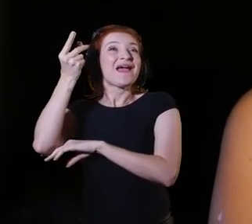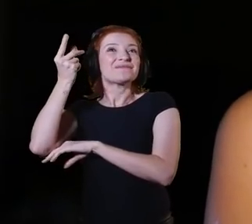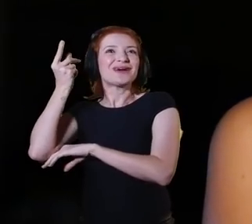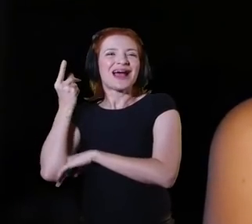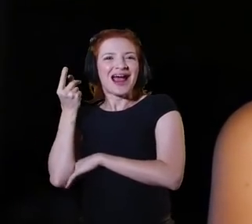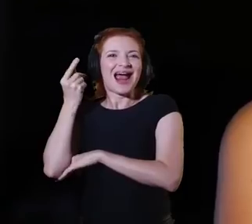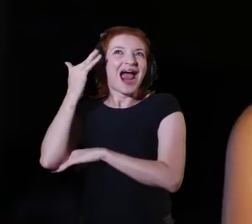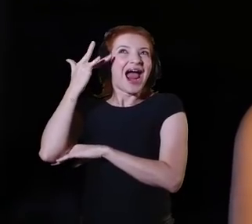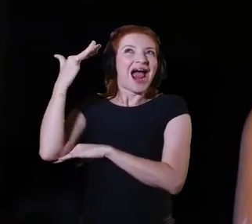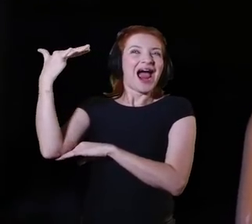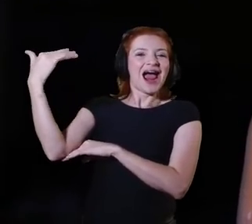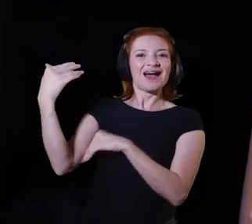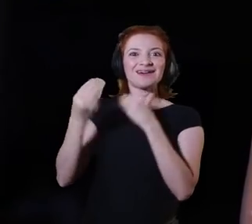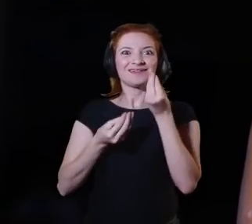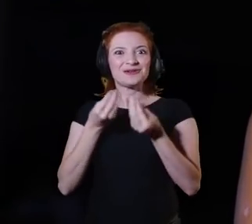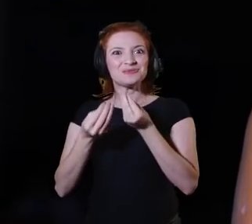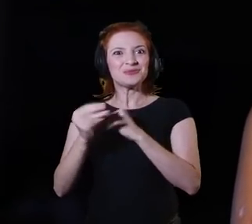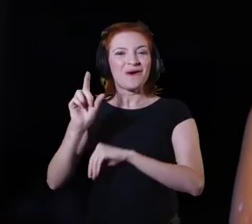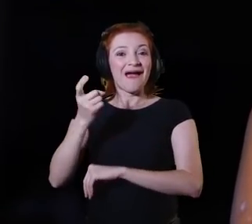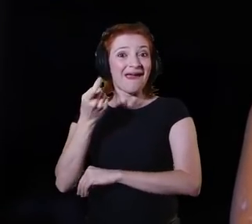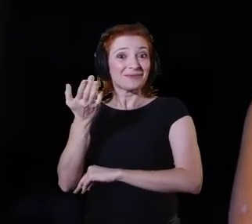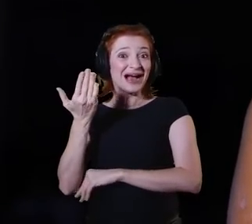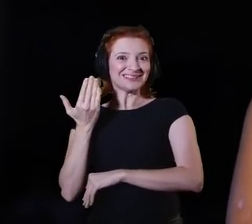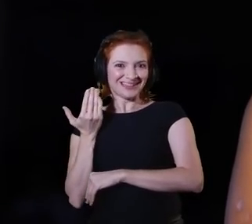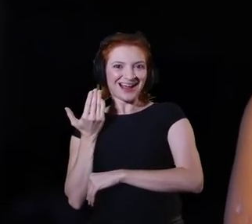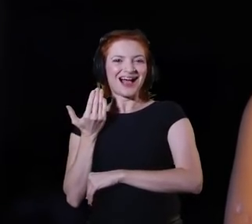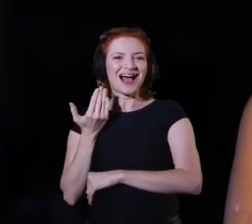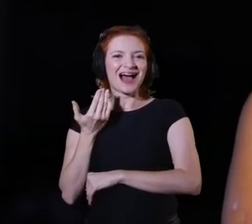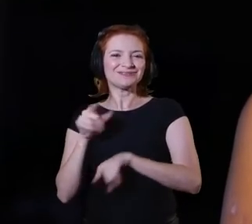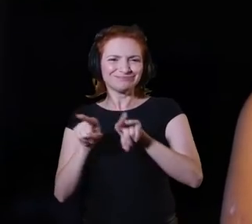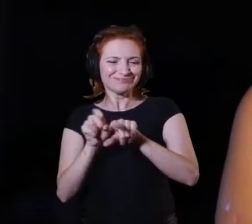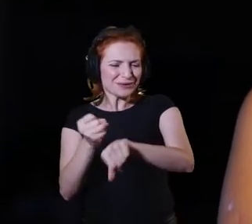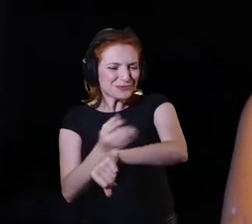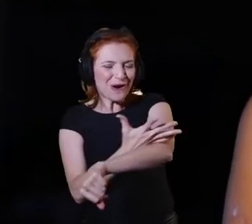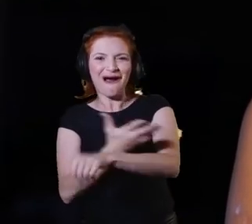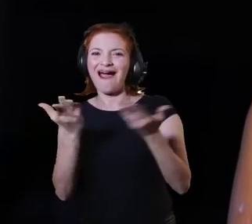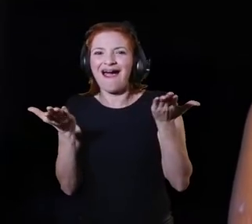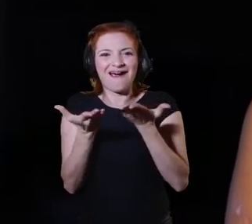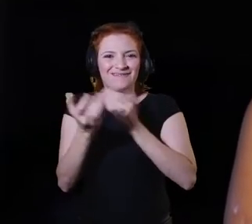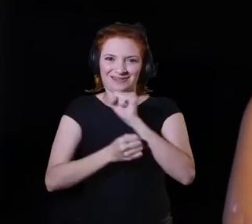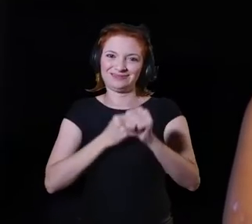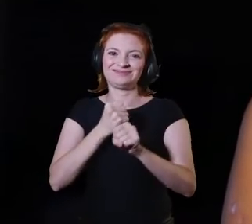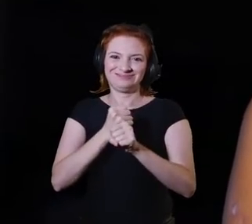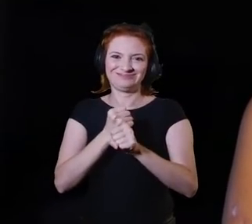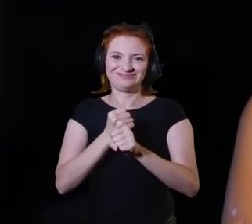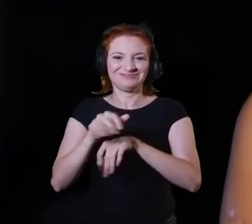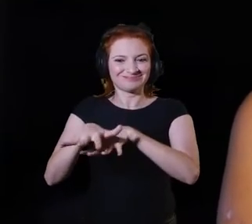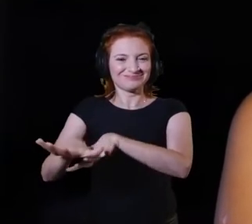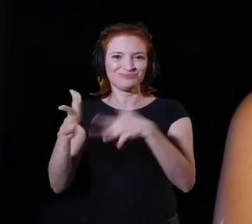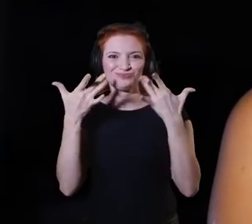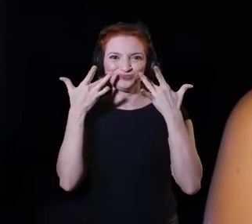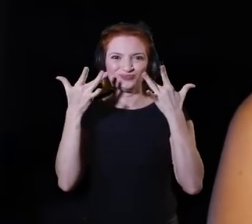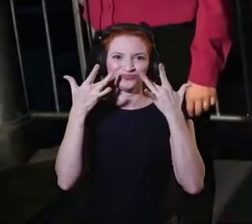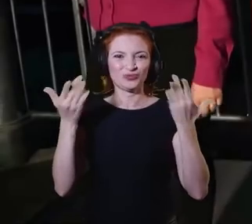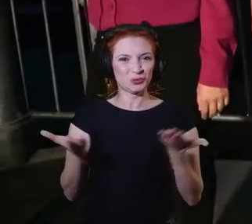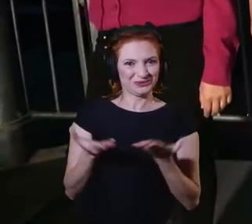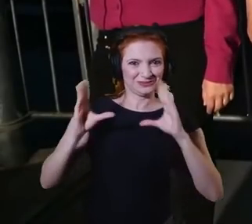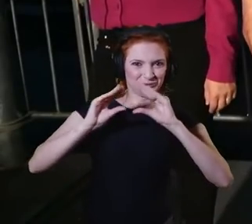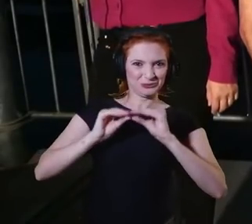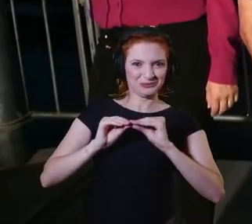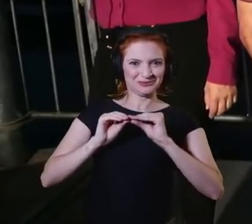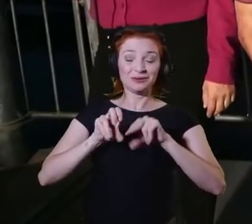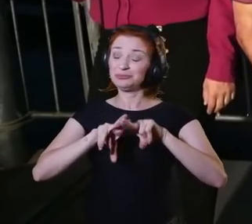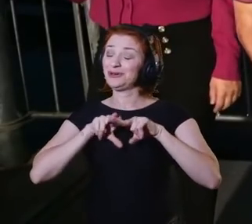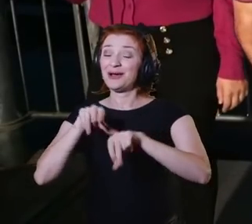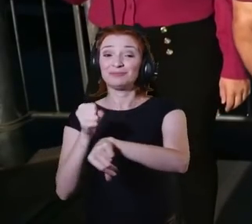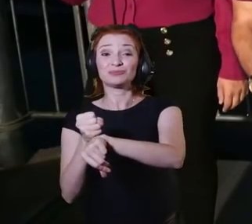da minha edição da Festa da Uva e me emocionar com a linda edição desse desfile cênico dessa edição. São emoções